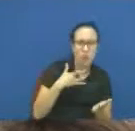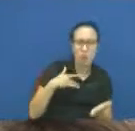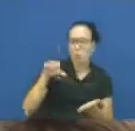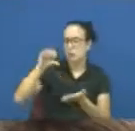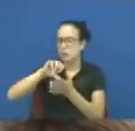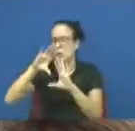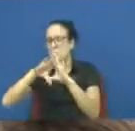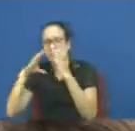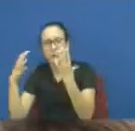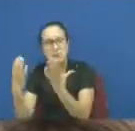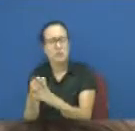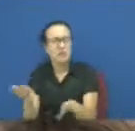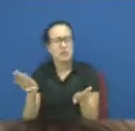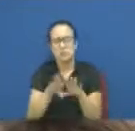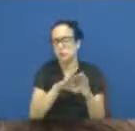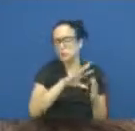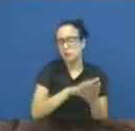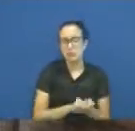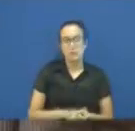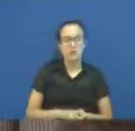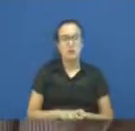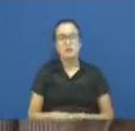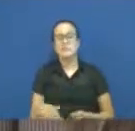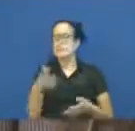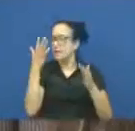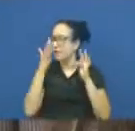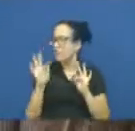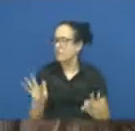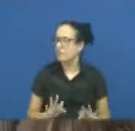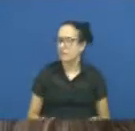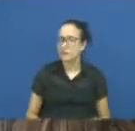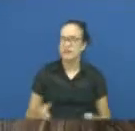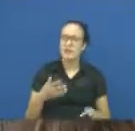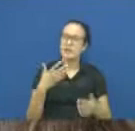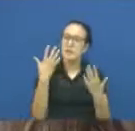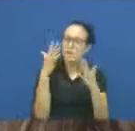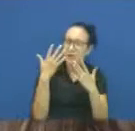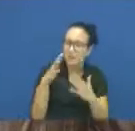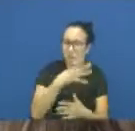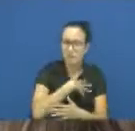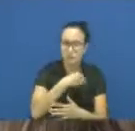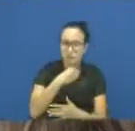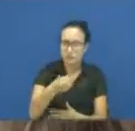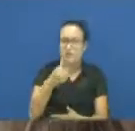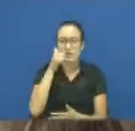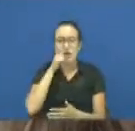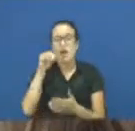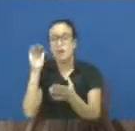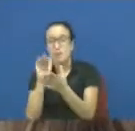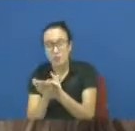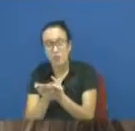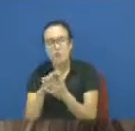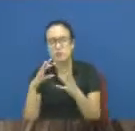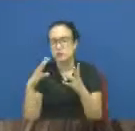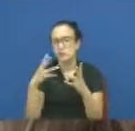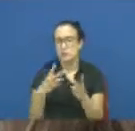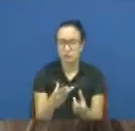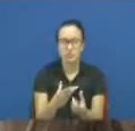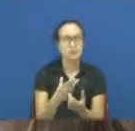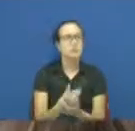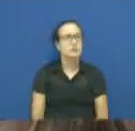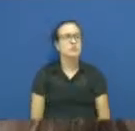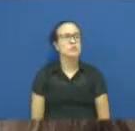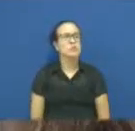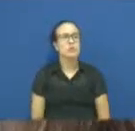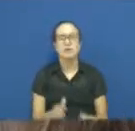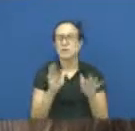para mim e parabéns por vocês, os filhos, a esposa que estão aqui, os outros